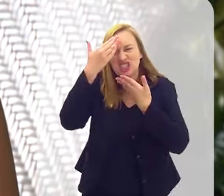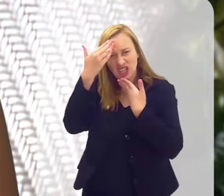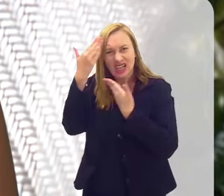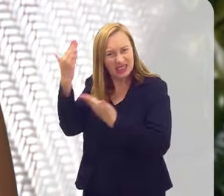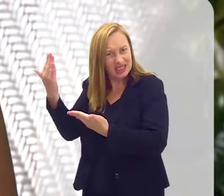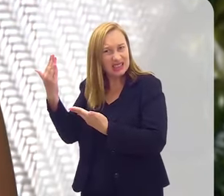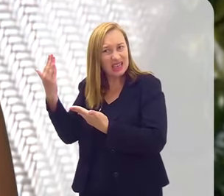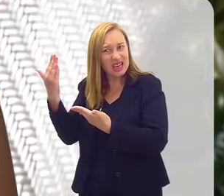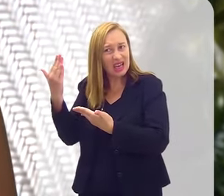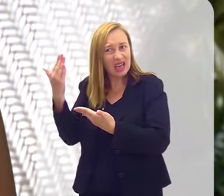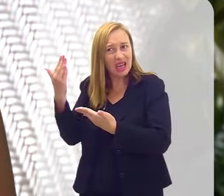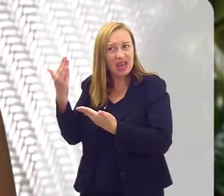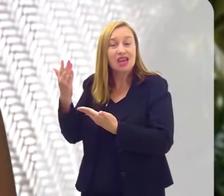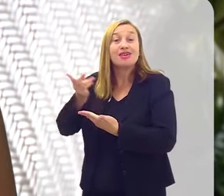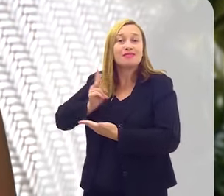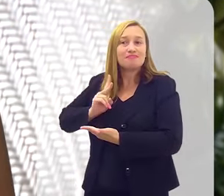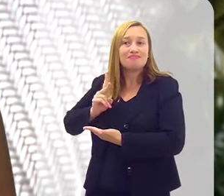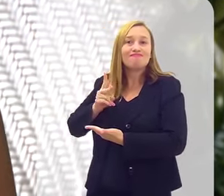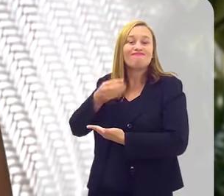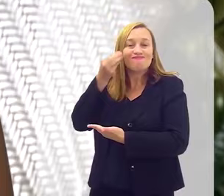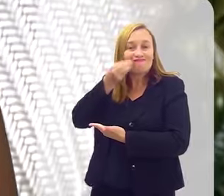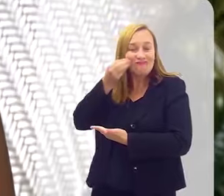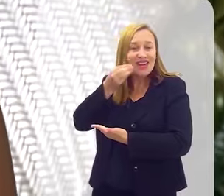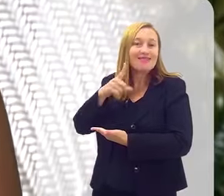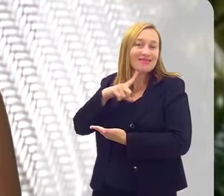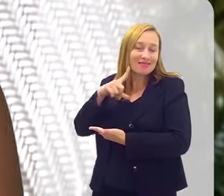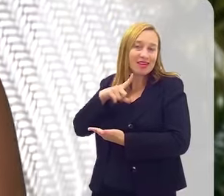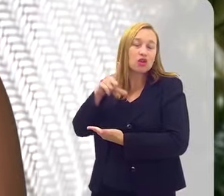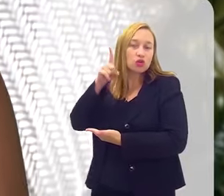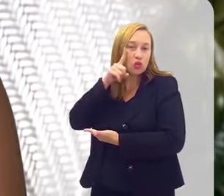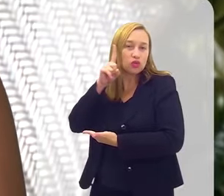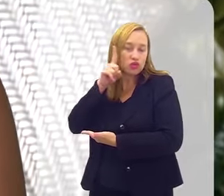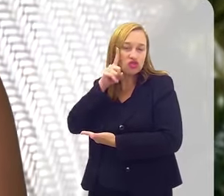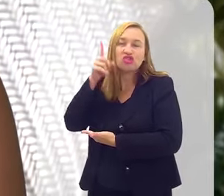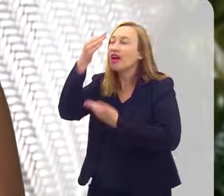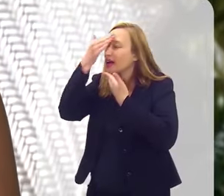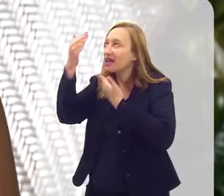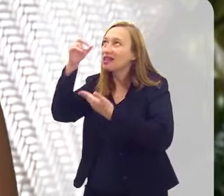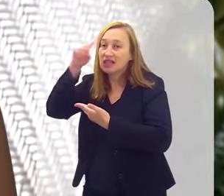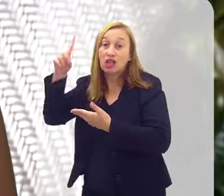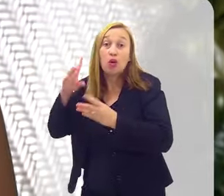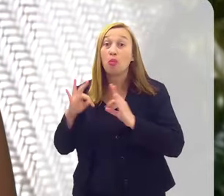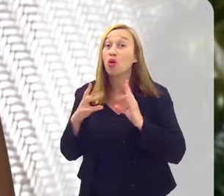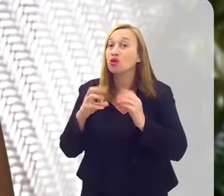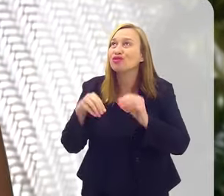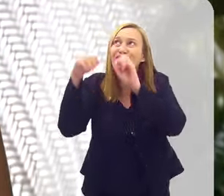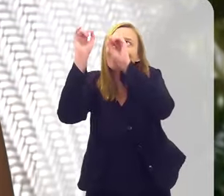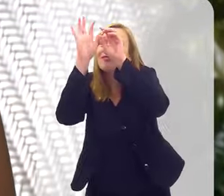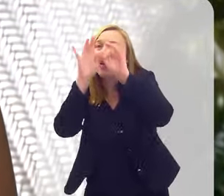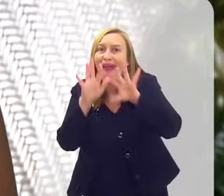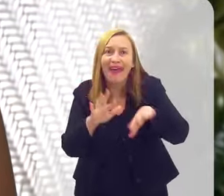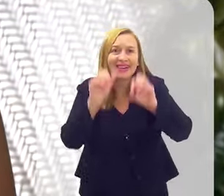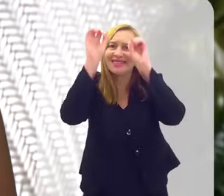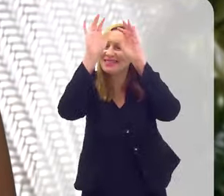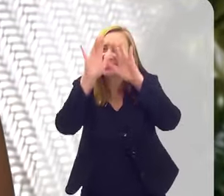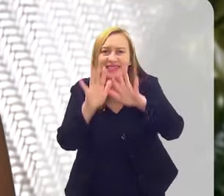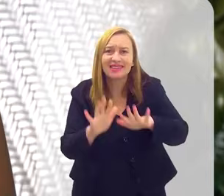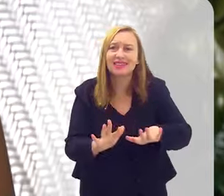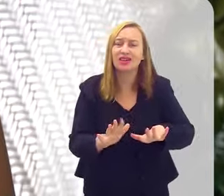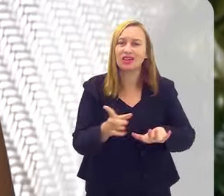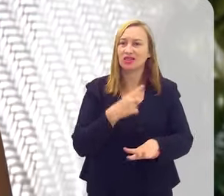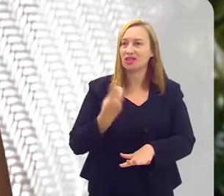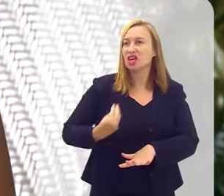E falar sobre gratidão é algo que a gente tem que vivenciar realmente no Natal verdade fato por todas as bênçãos que o